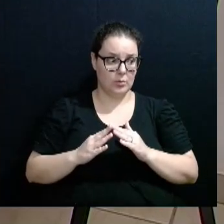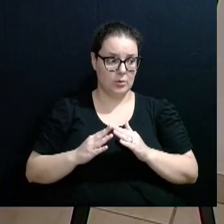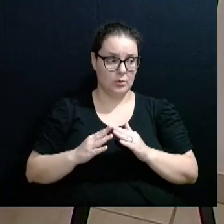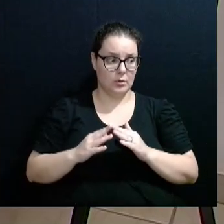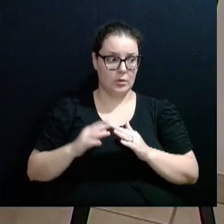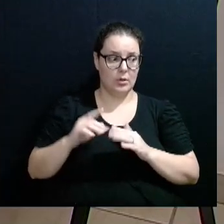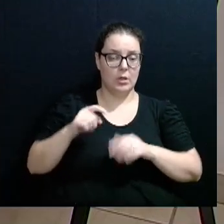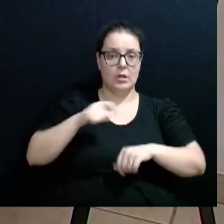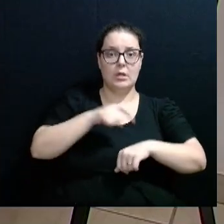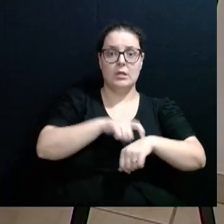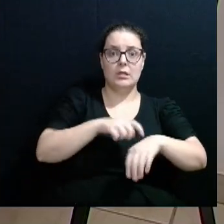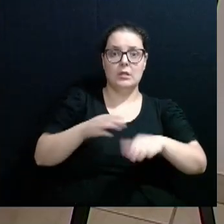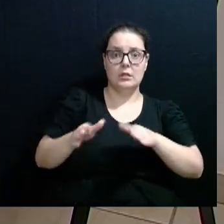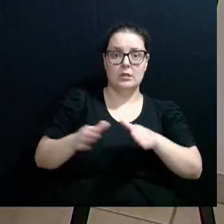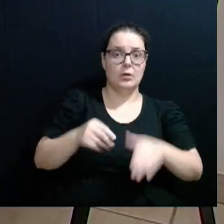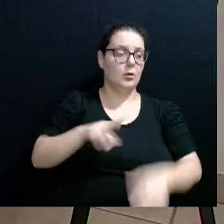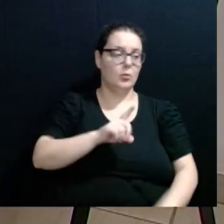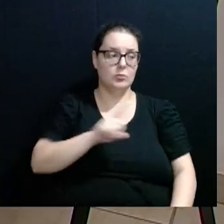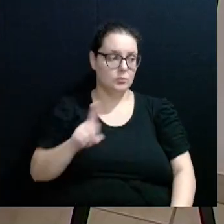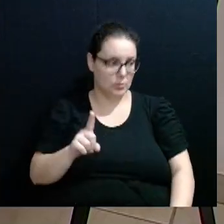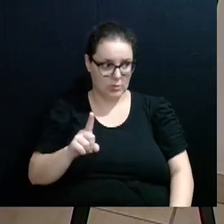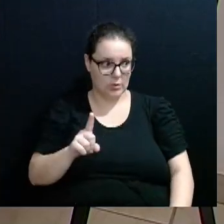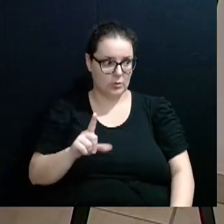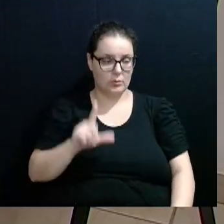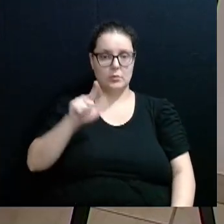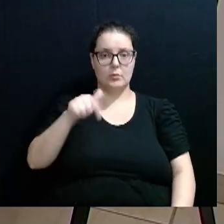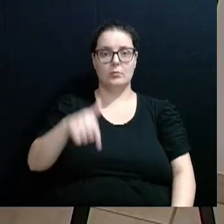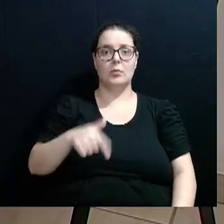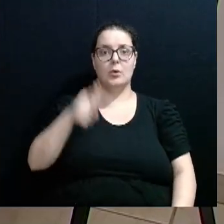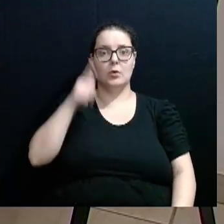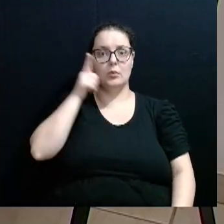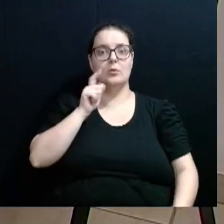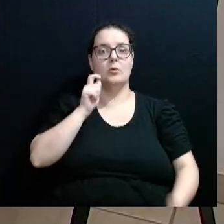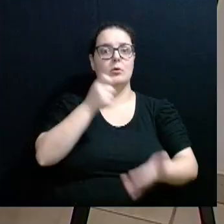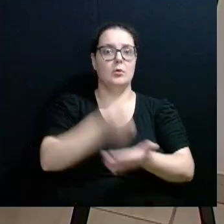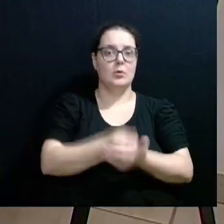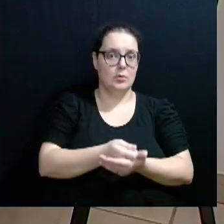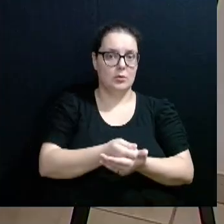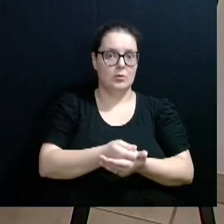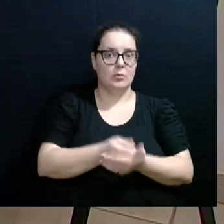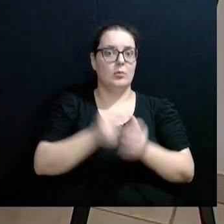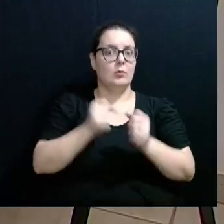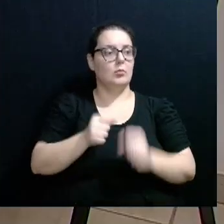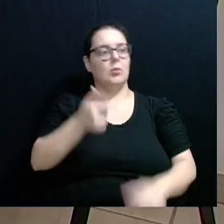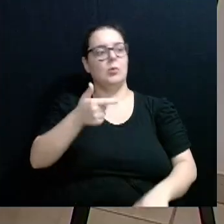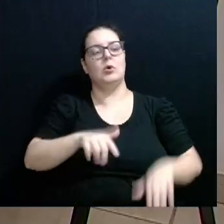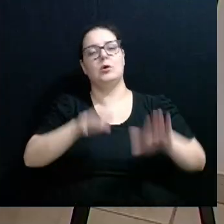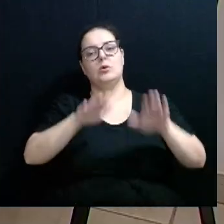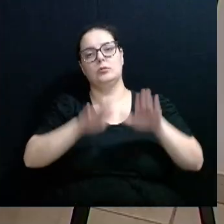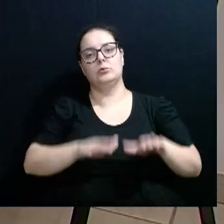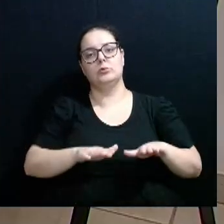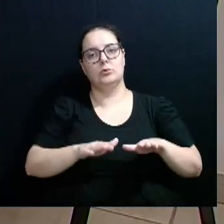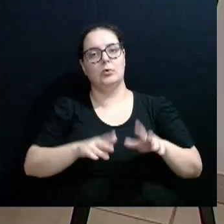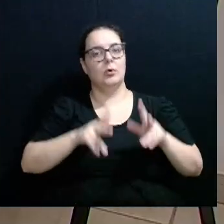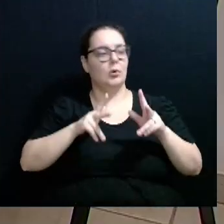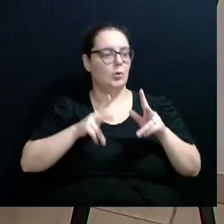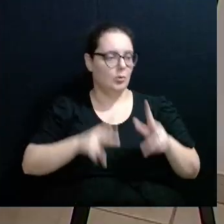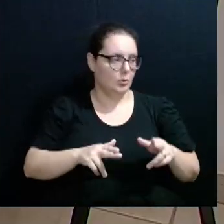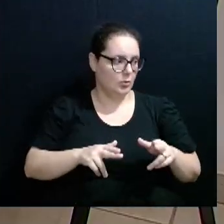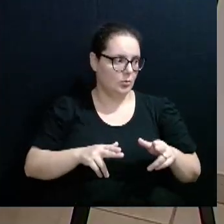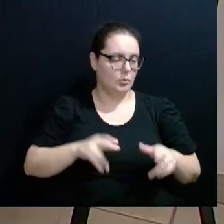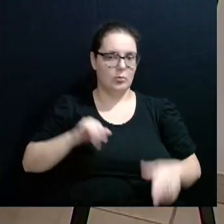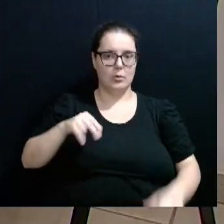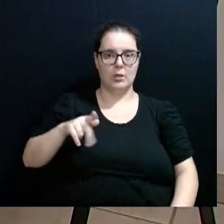um período ou não? Depois que ele conseguir pagar, ele pode continuar na casa como sendo um inquilino